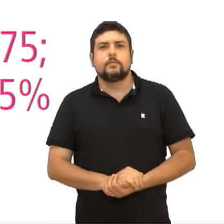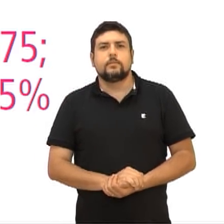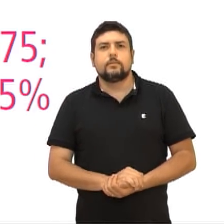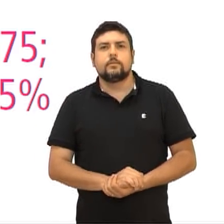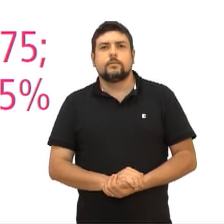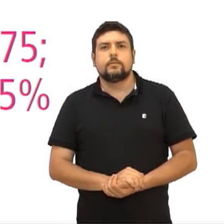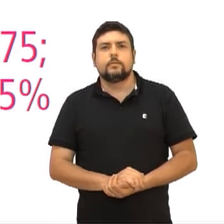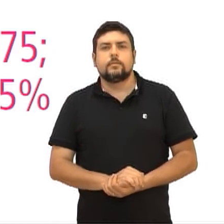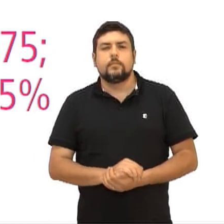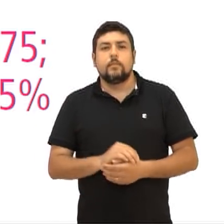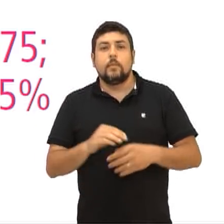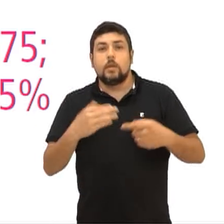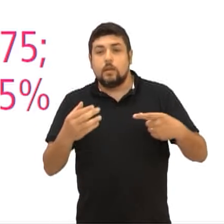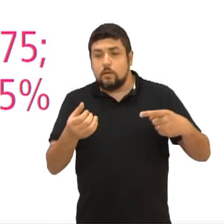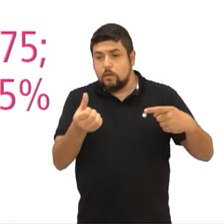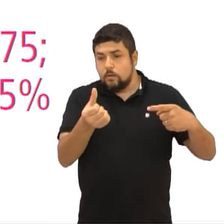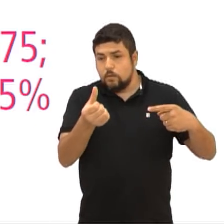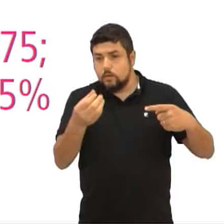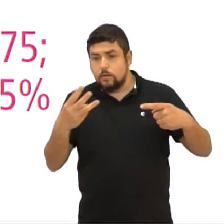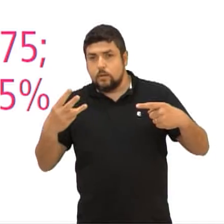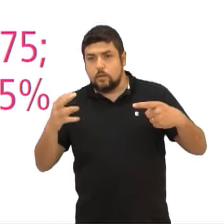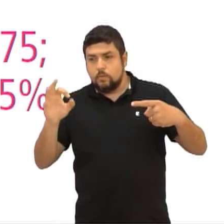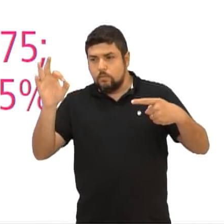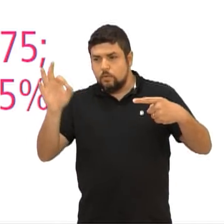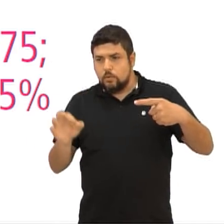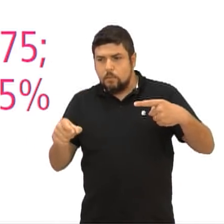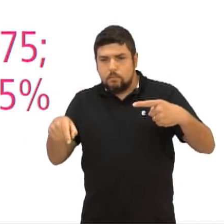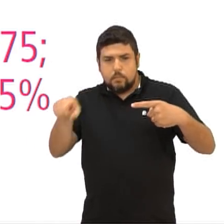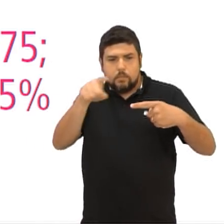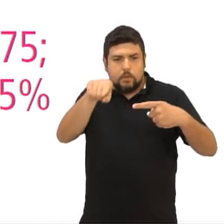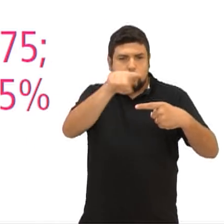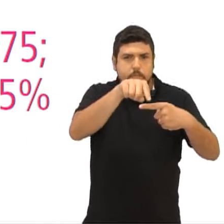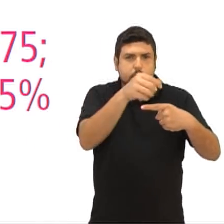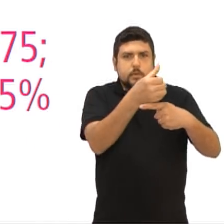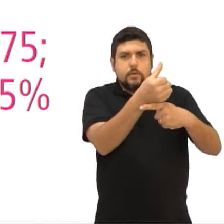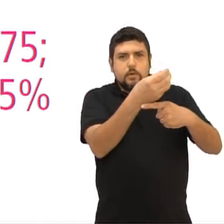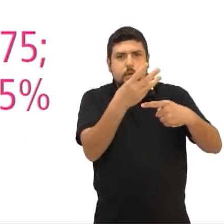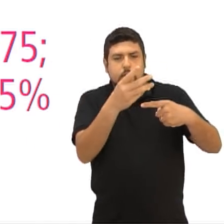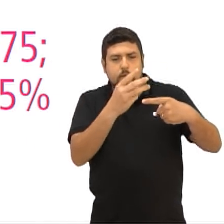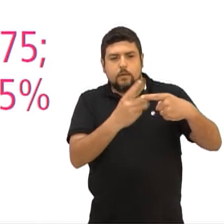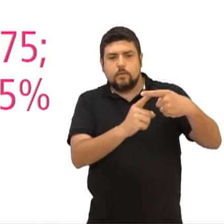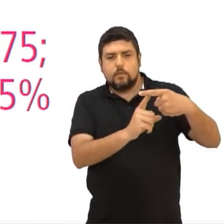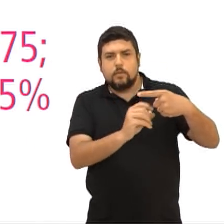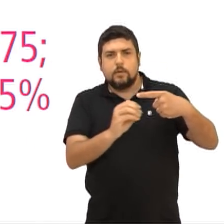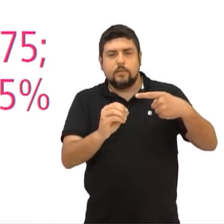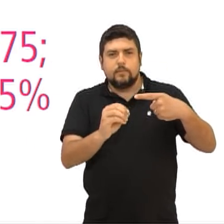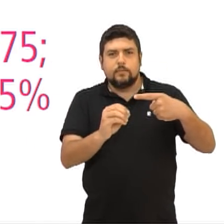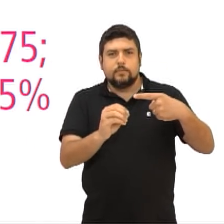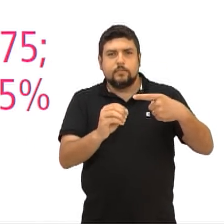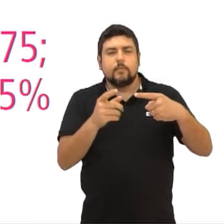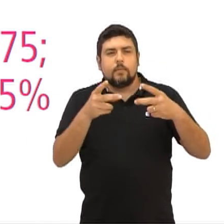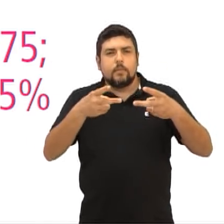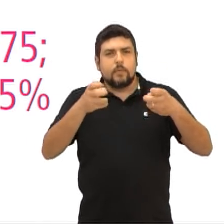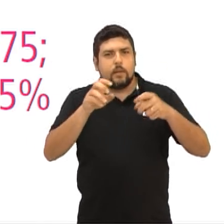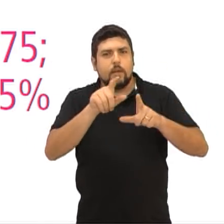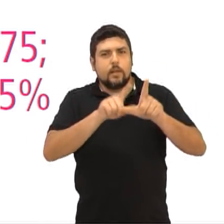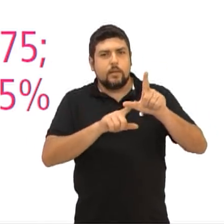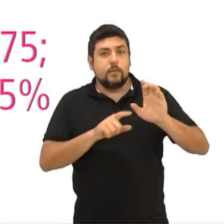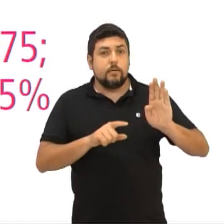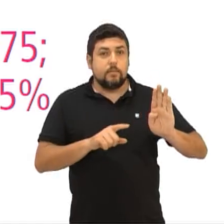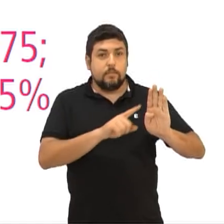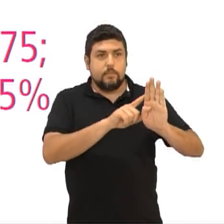63% parte desse 100%. Já na letra B, onde você tem 11,2 elevado a